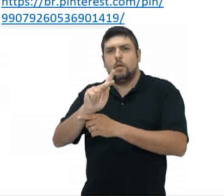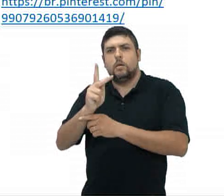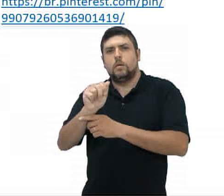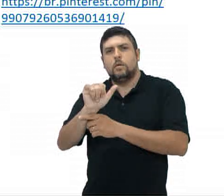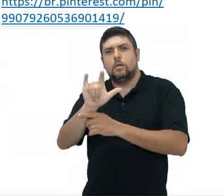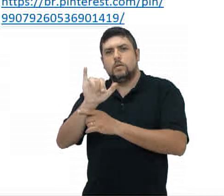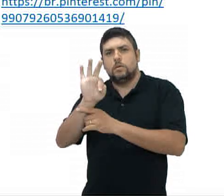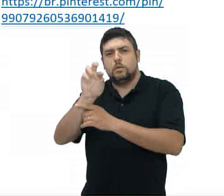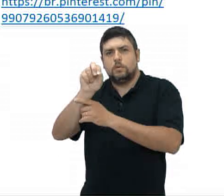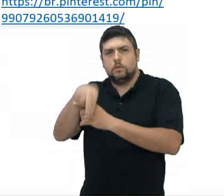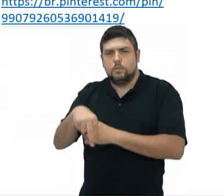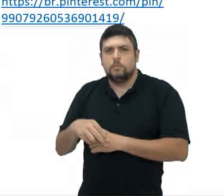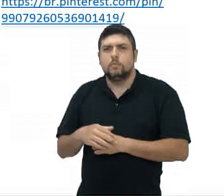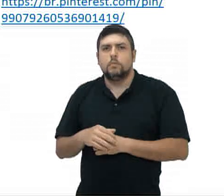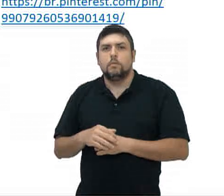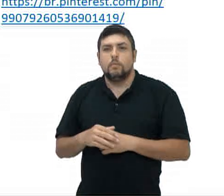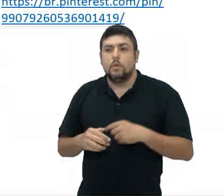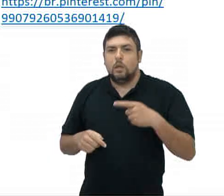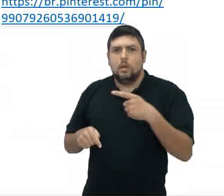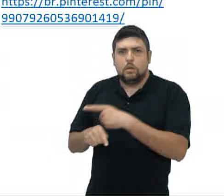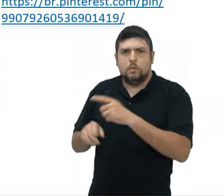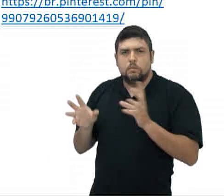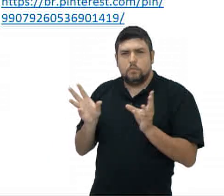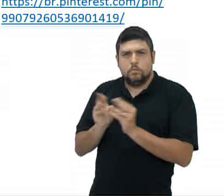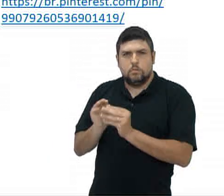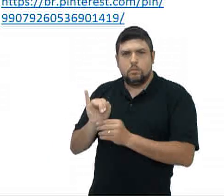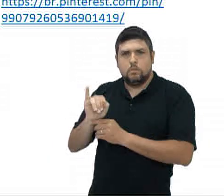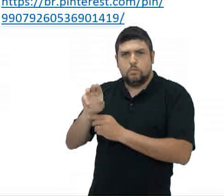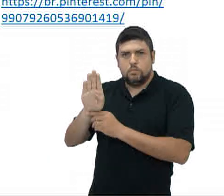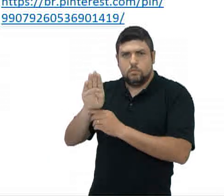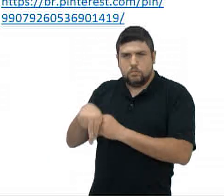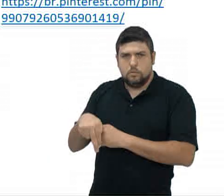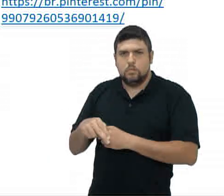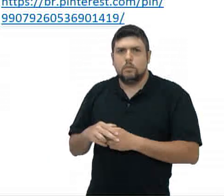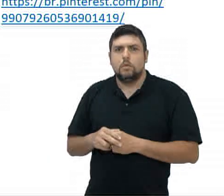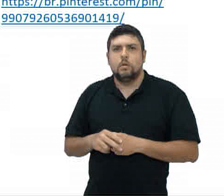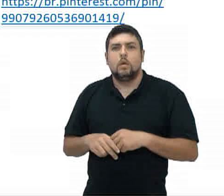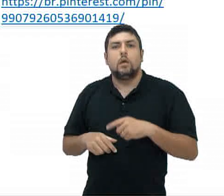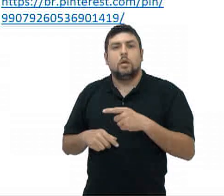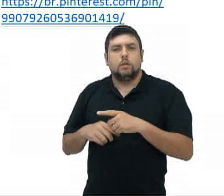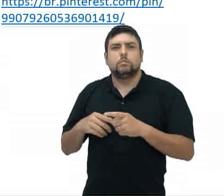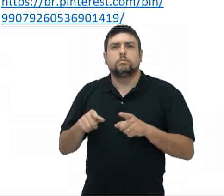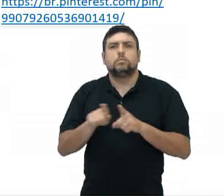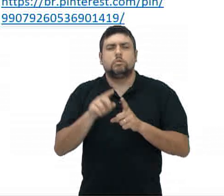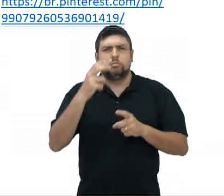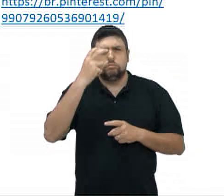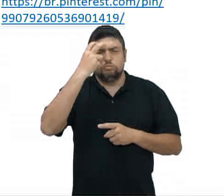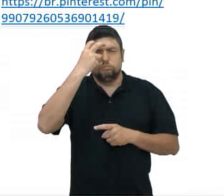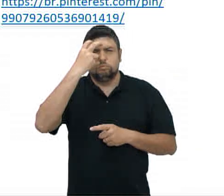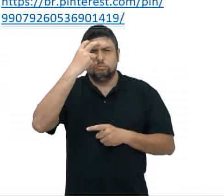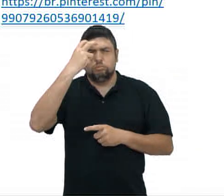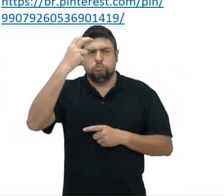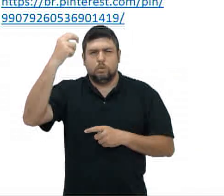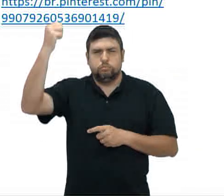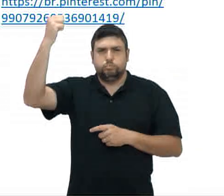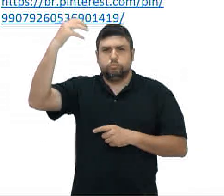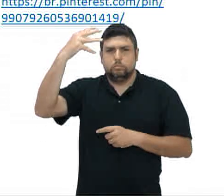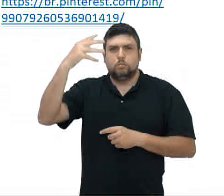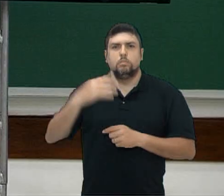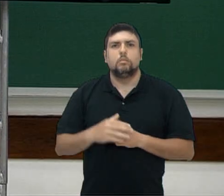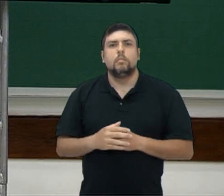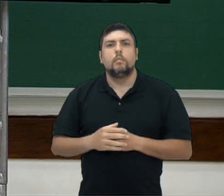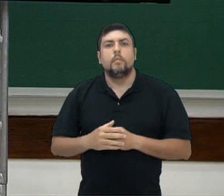diversos componentes científicos, também caracterizado como mestre da luz, e ele não aceitava